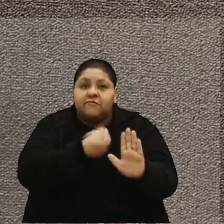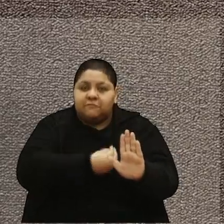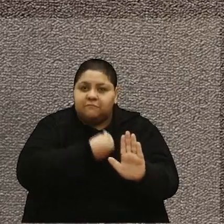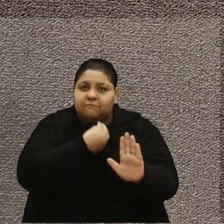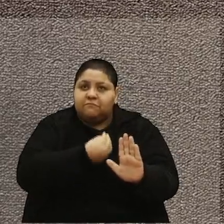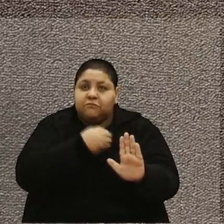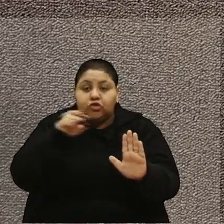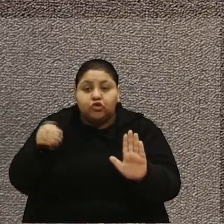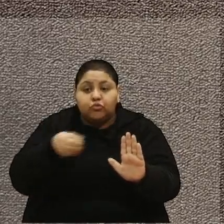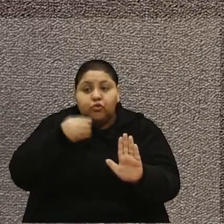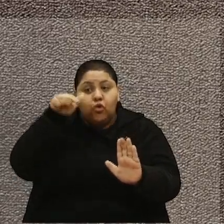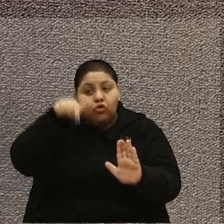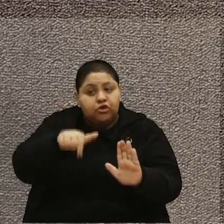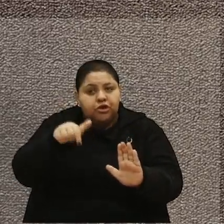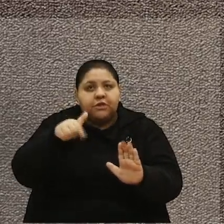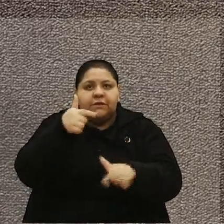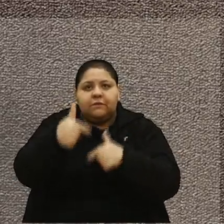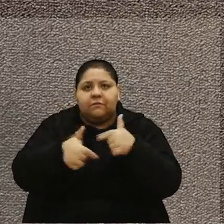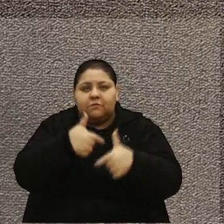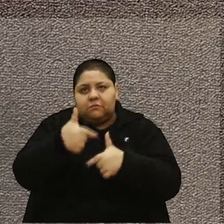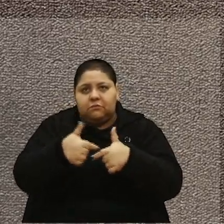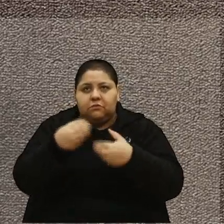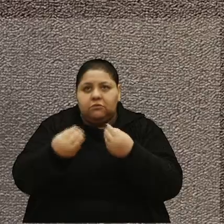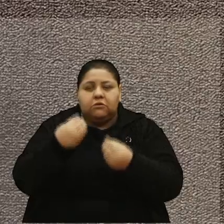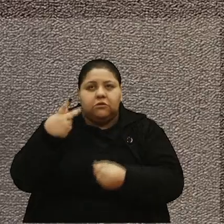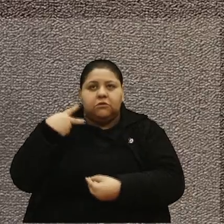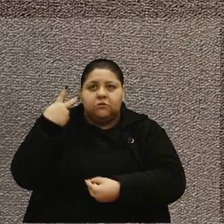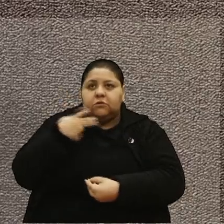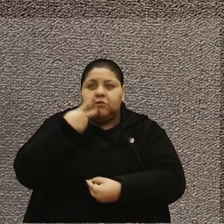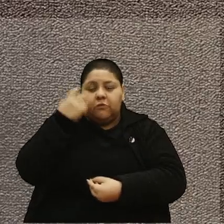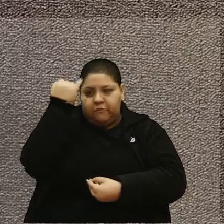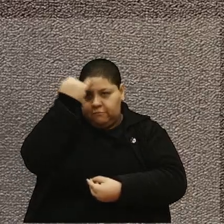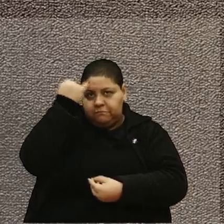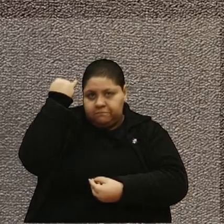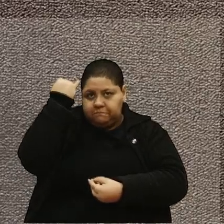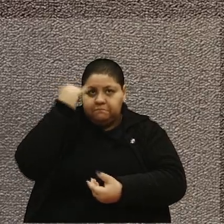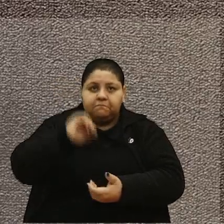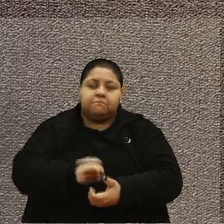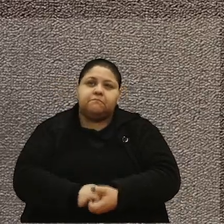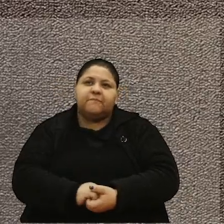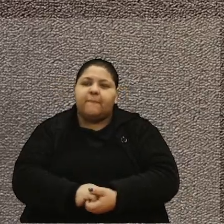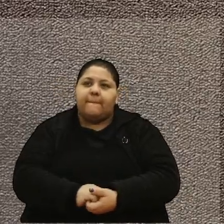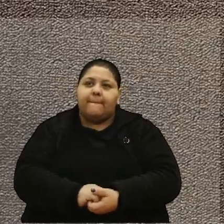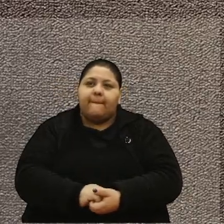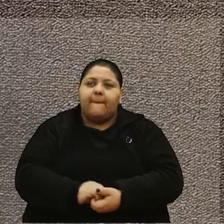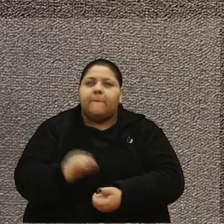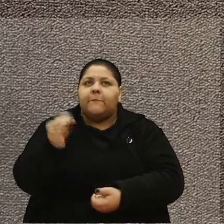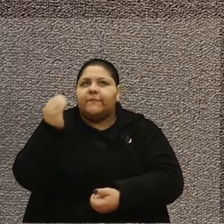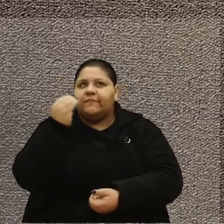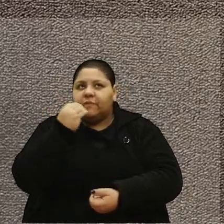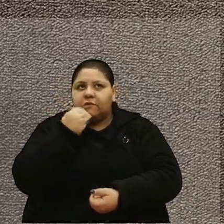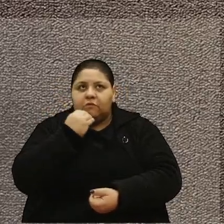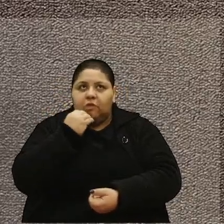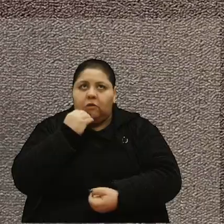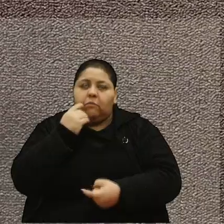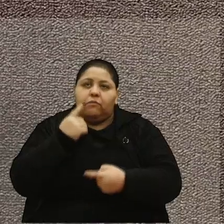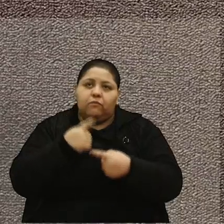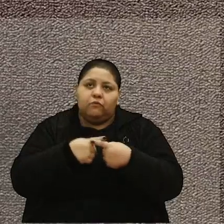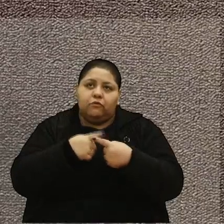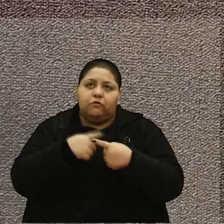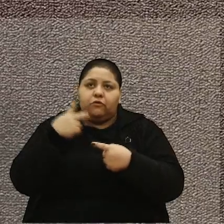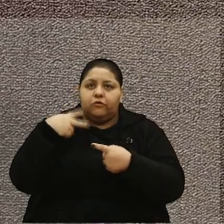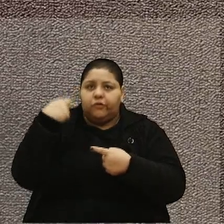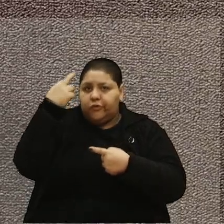lhe oportuniza estar aqui hoje. Como falou o vereador Zé D'Ambrosio, óbvio que por uma situação do